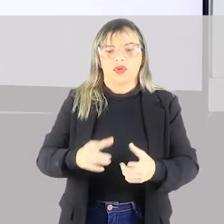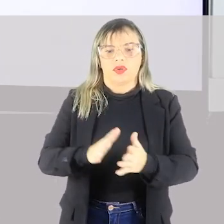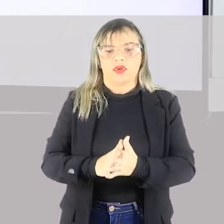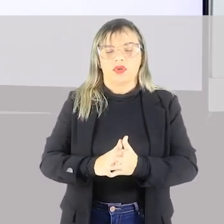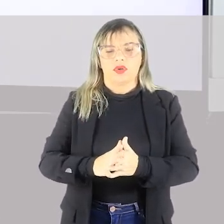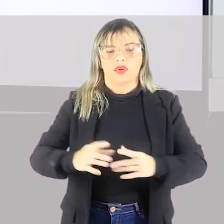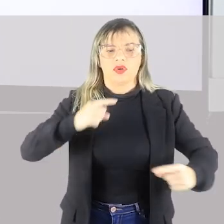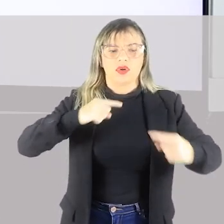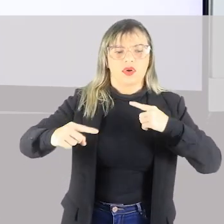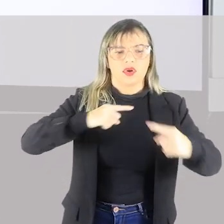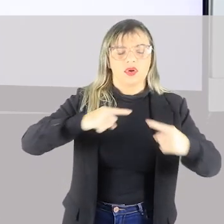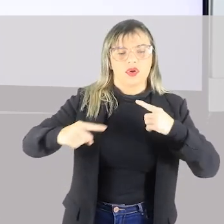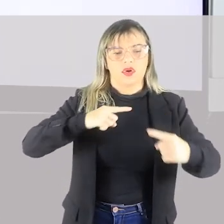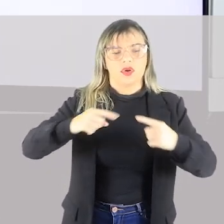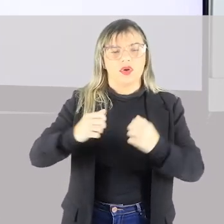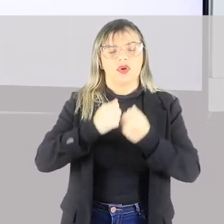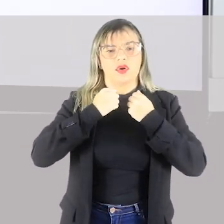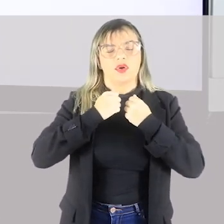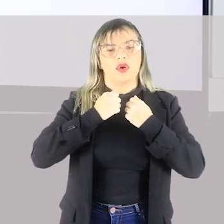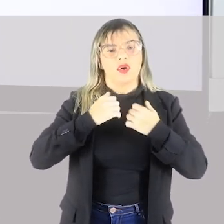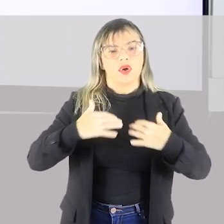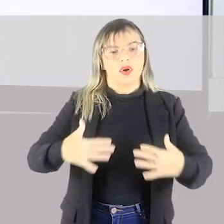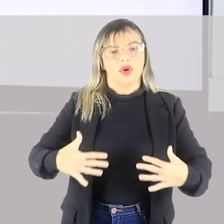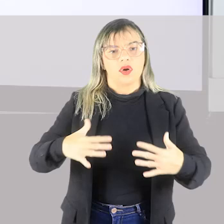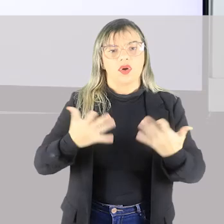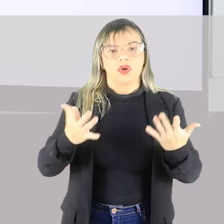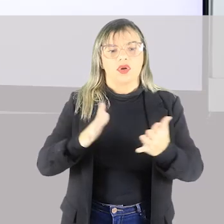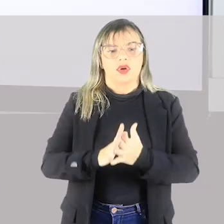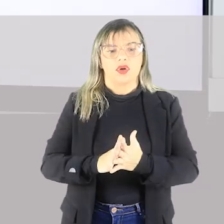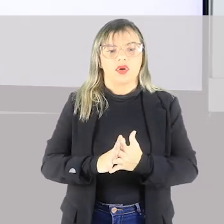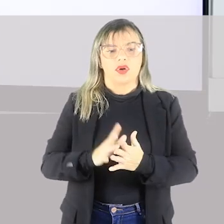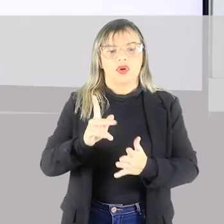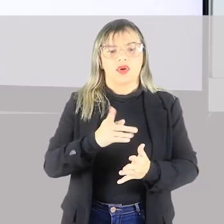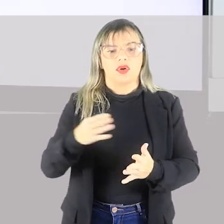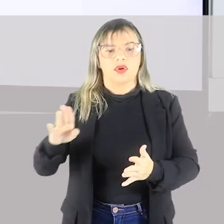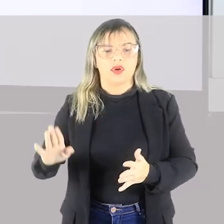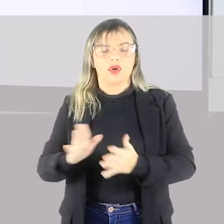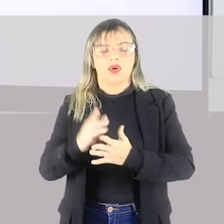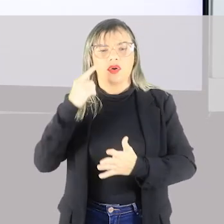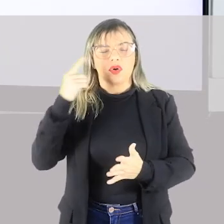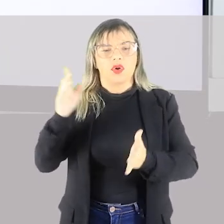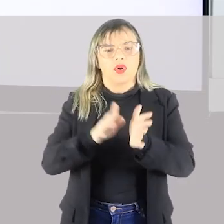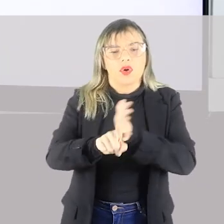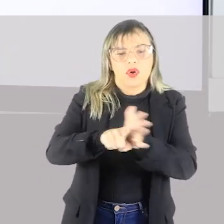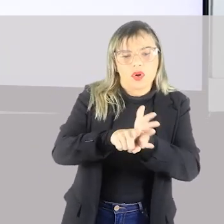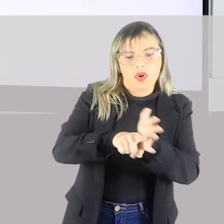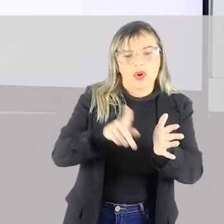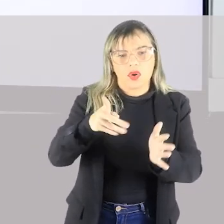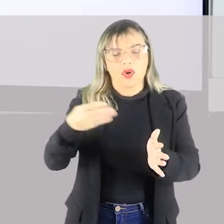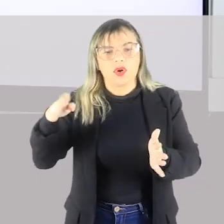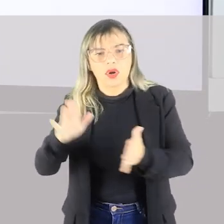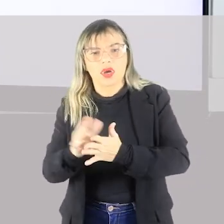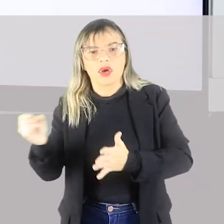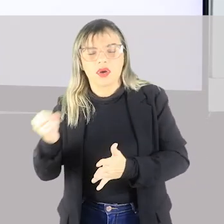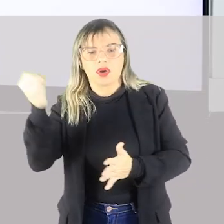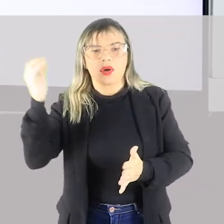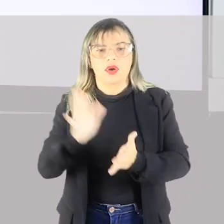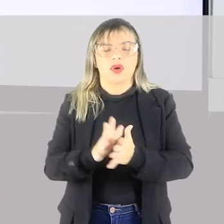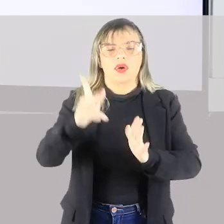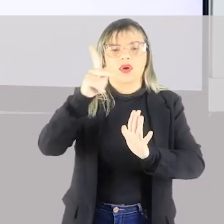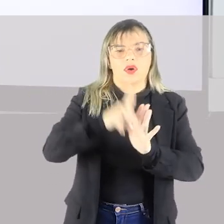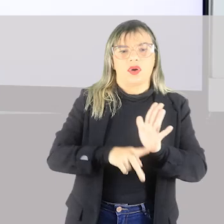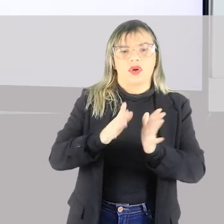Debates, audiências e consultas públicas, isso é muito importante de acontecer. Sempre que existe um projeto de grande porte, principalmente, que